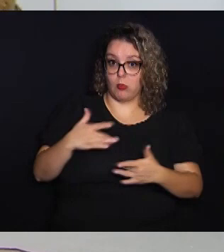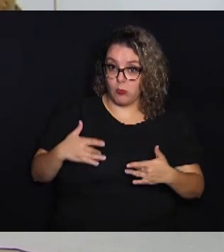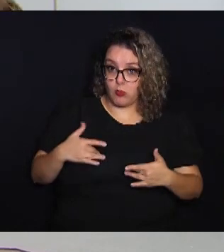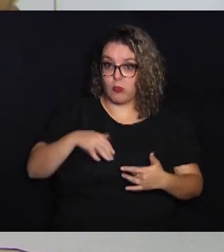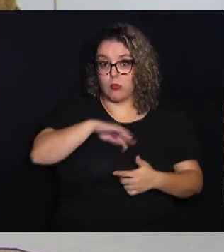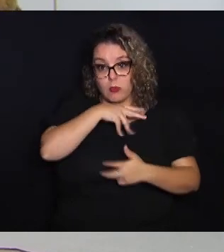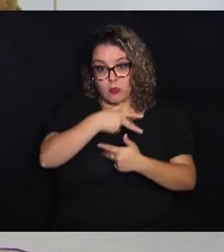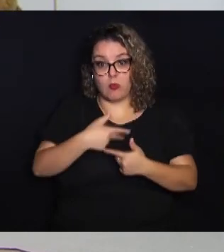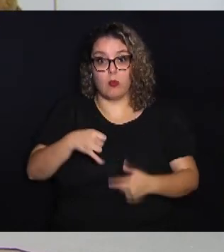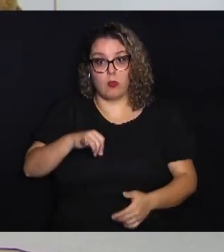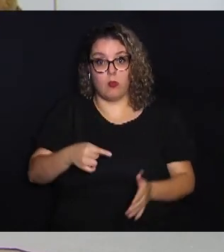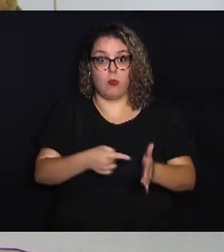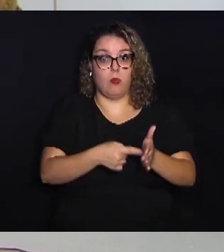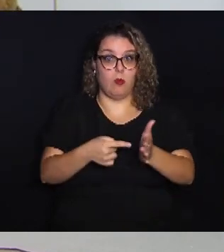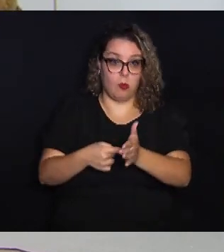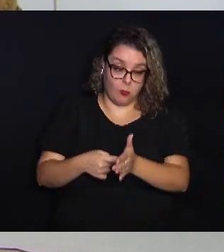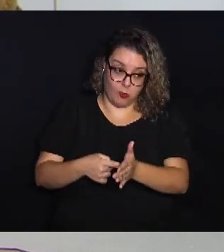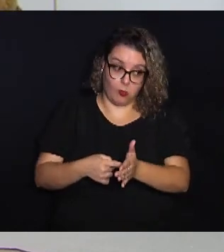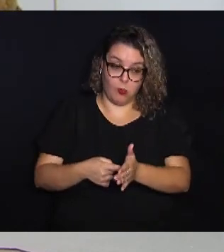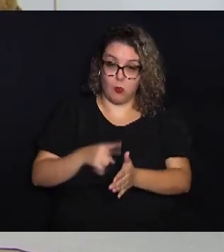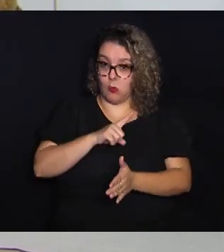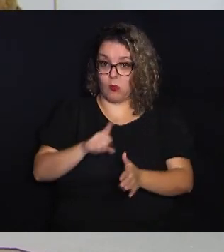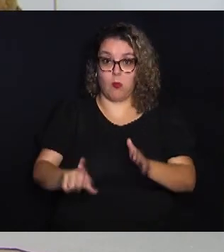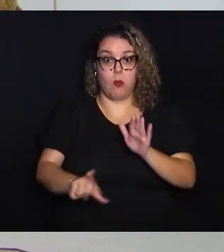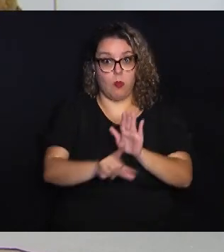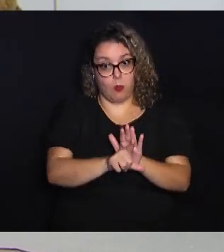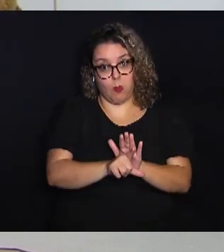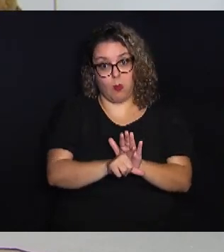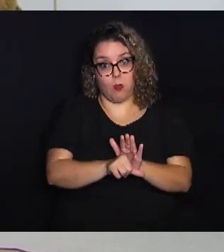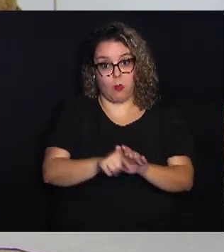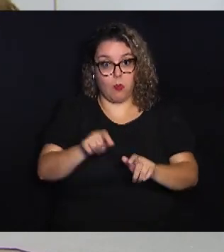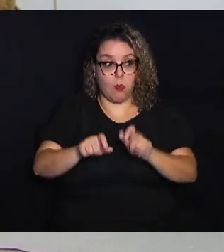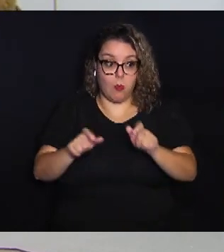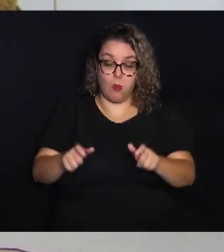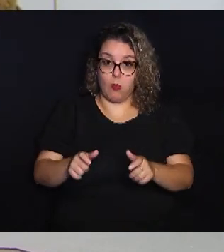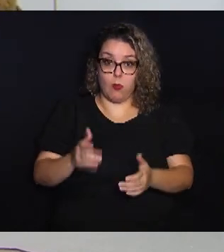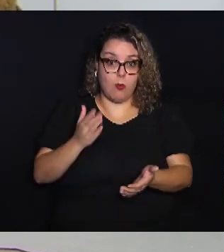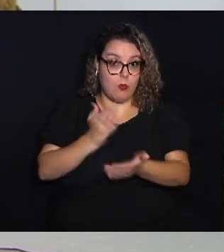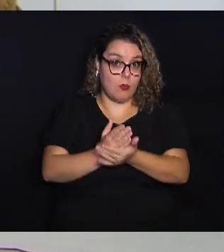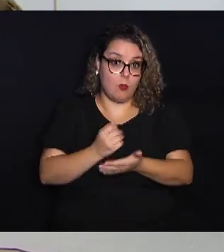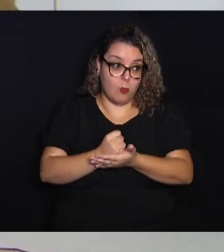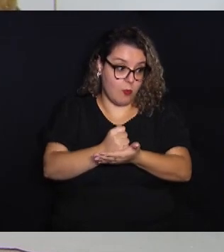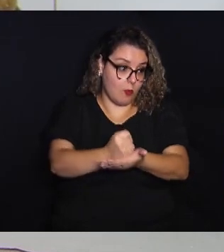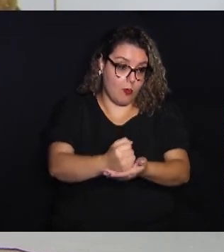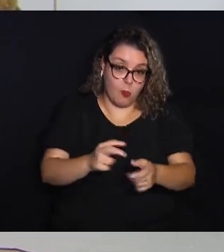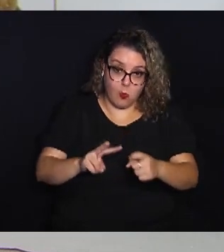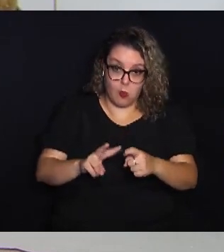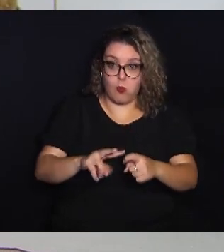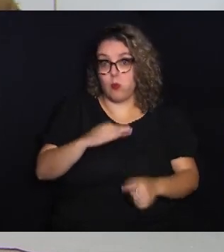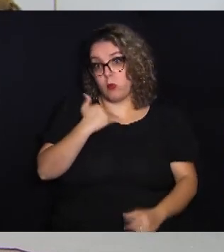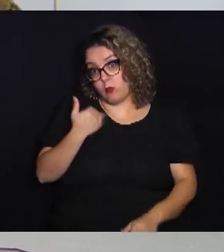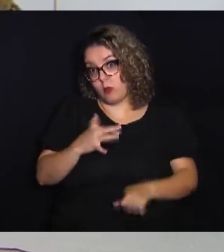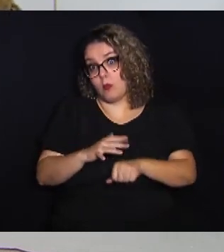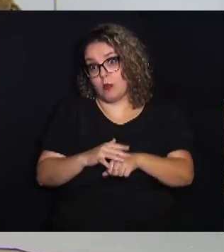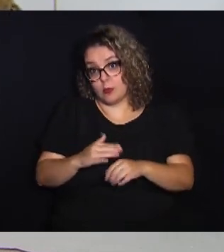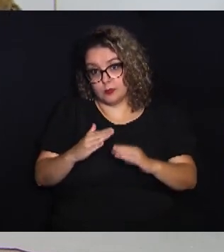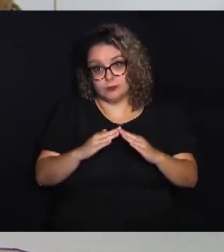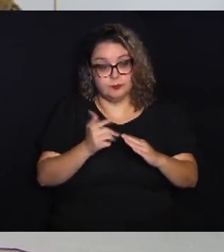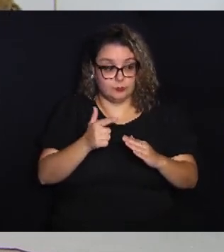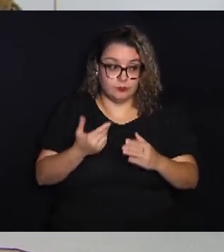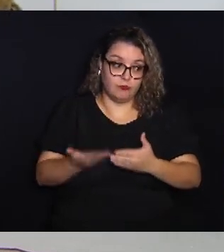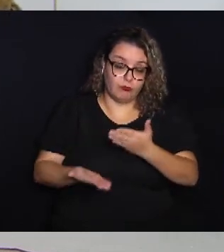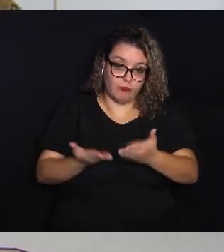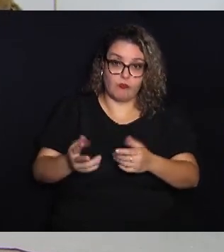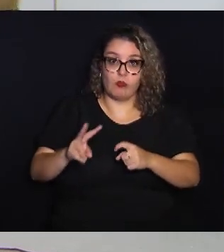que vou cuidar da saúde do animal. Que se a gente denunciasse quem tem animais ilegais, as pessoas deixariam de trazer esses animais e esses animais iam